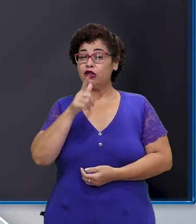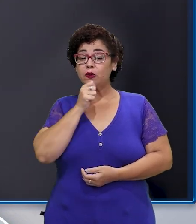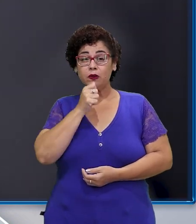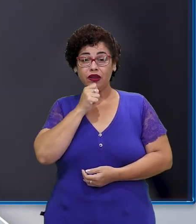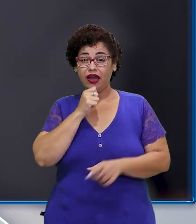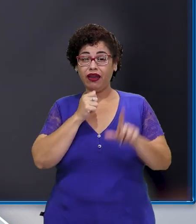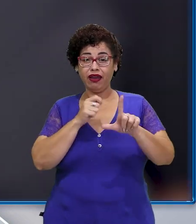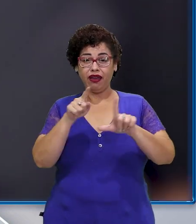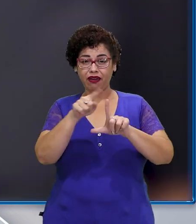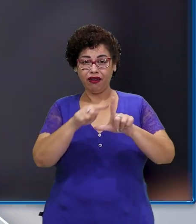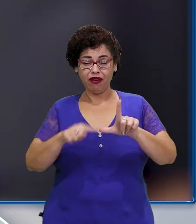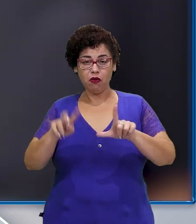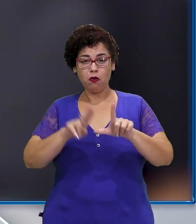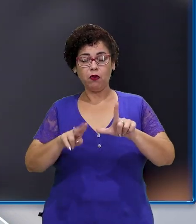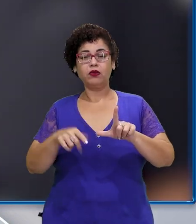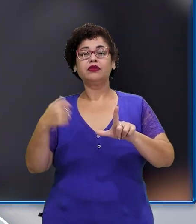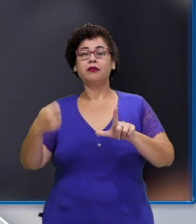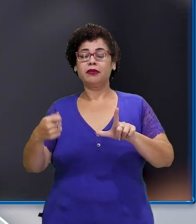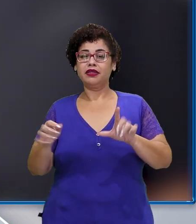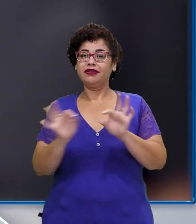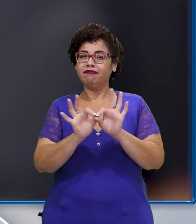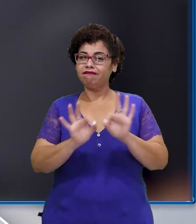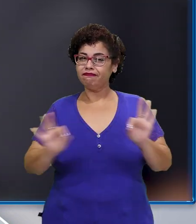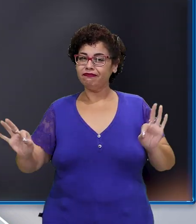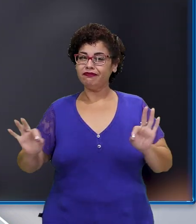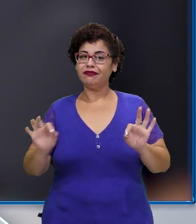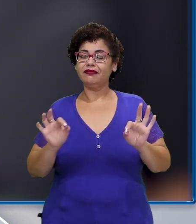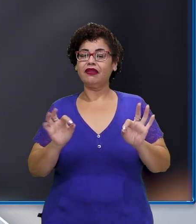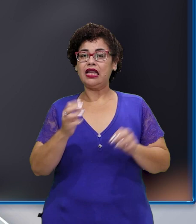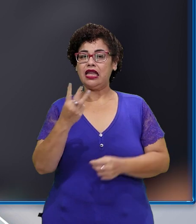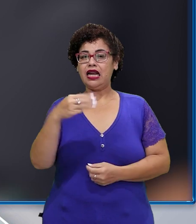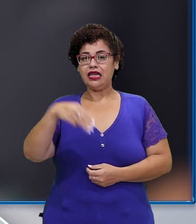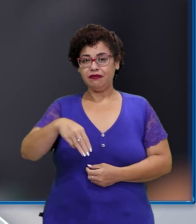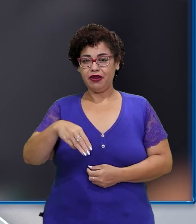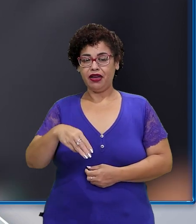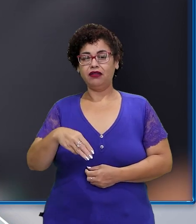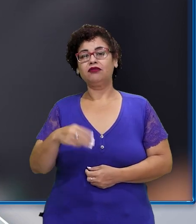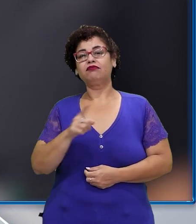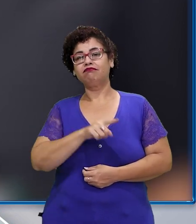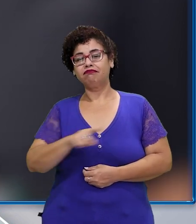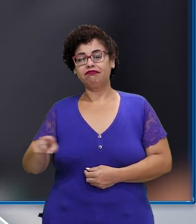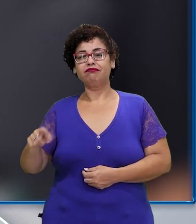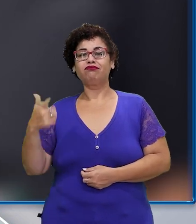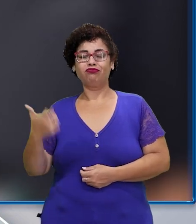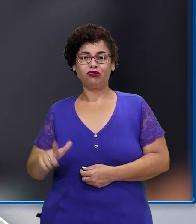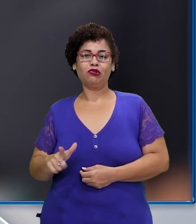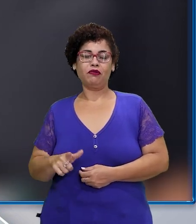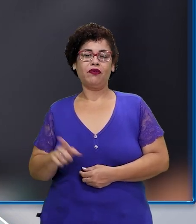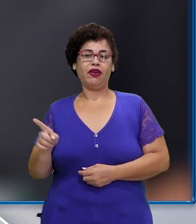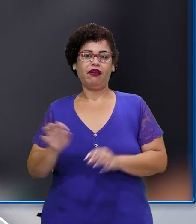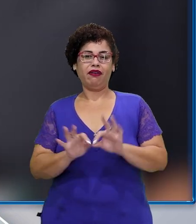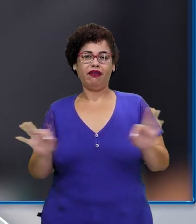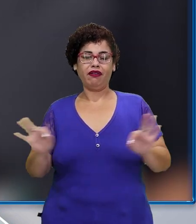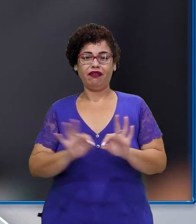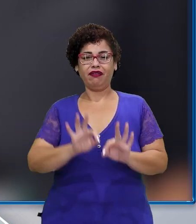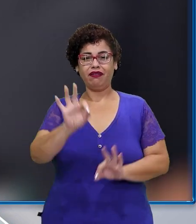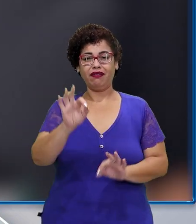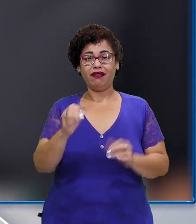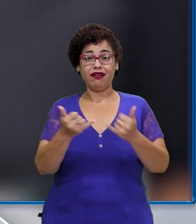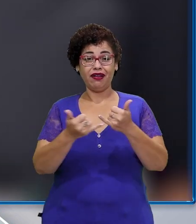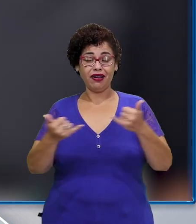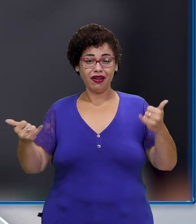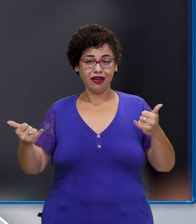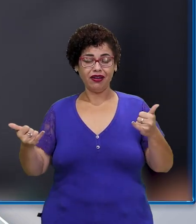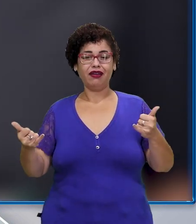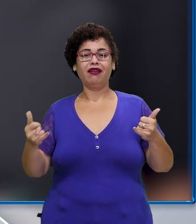tenha o esquadro no momento, você estica uma linha de um lado e marca 3 metros, o outro 4. Aí pega de uma linha na